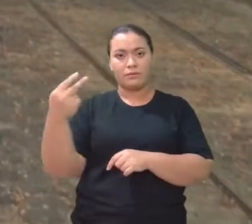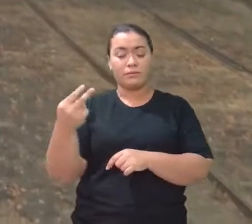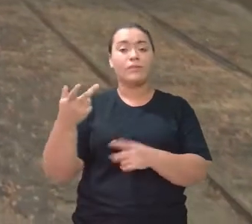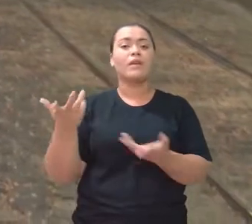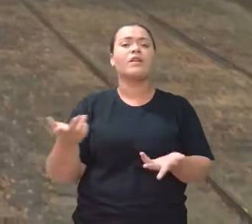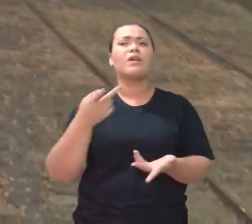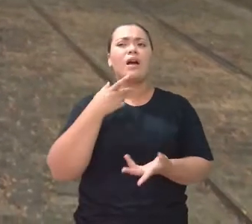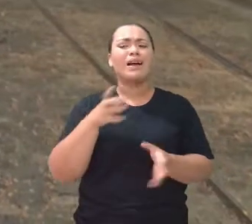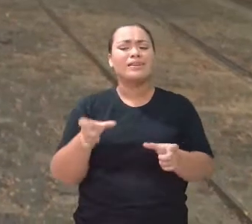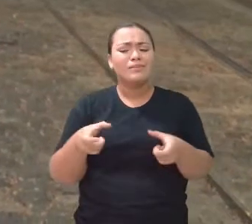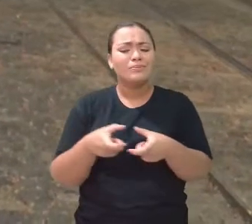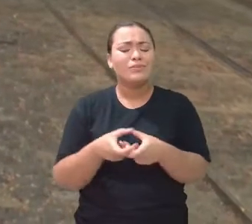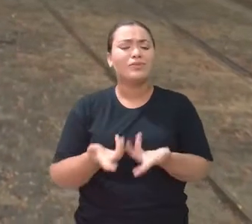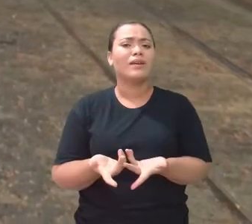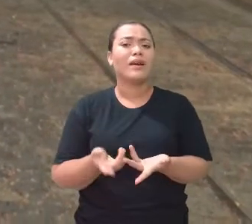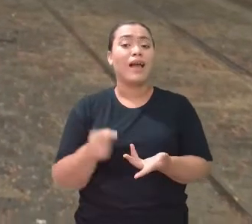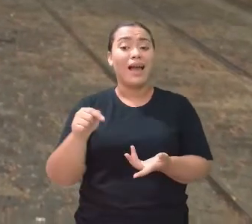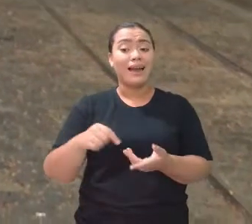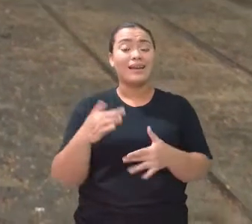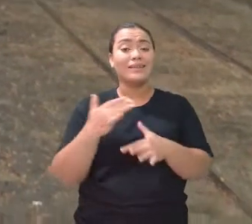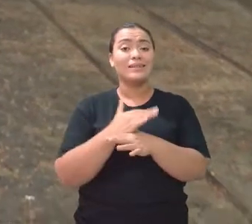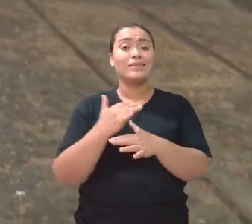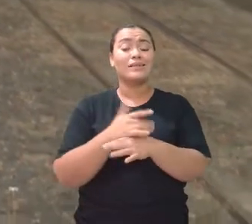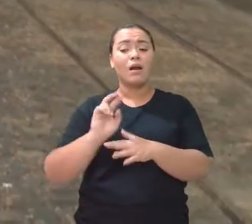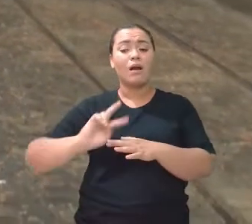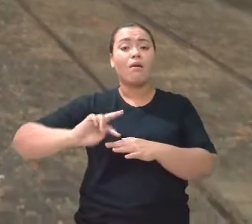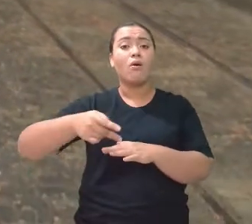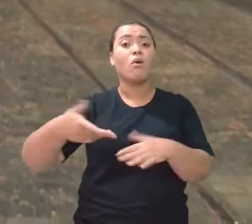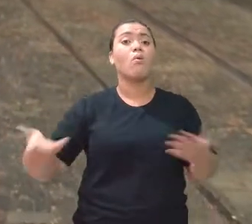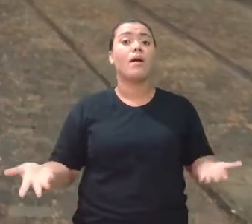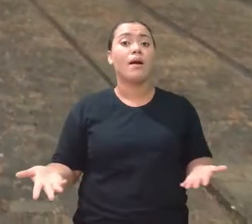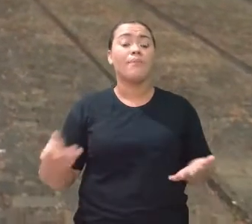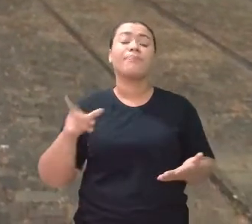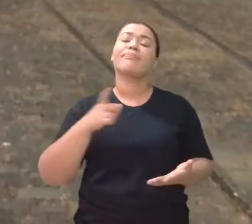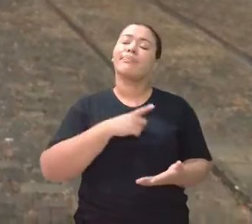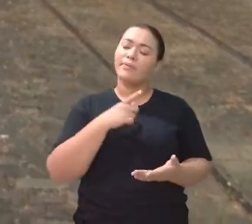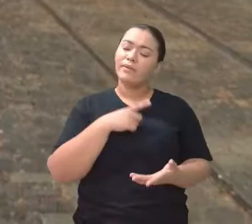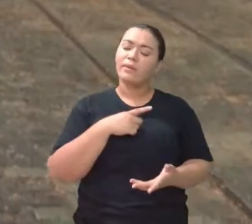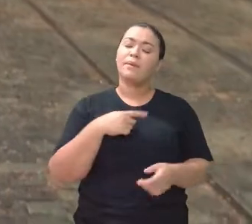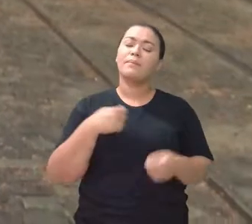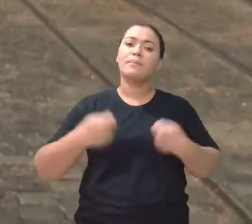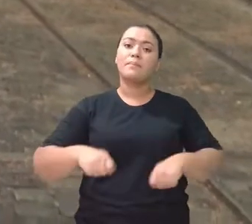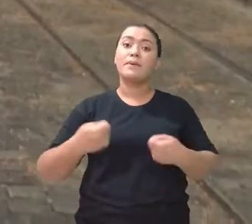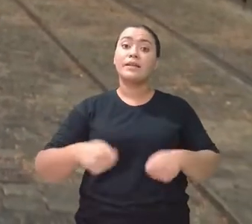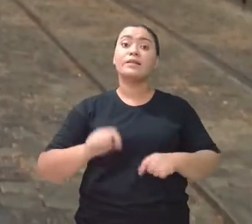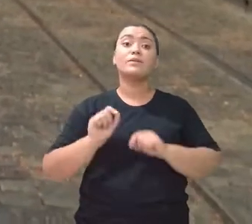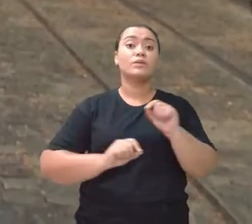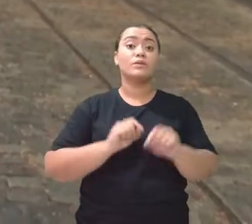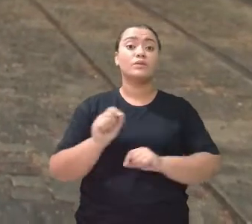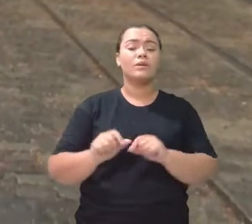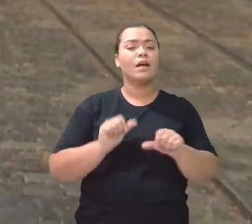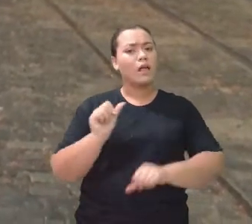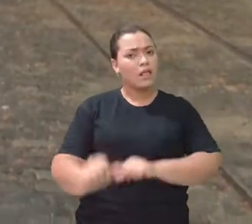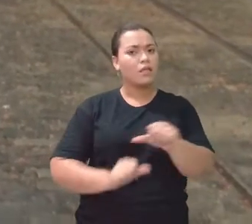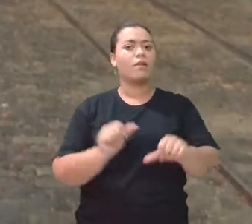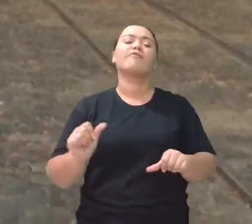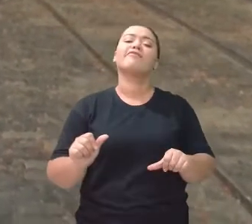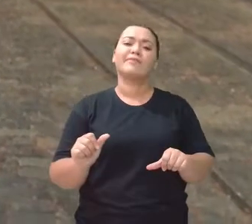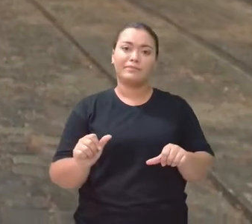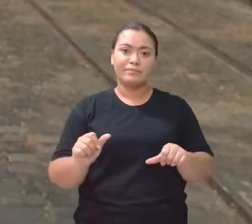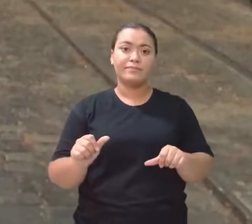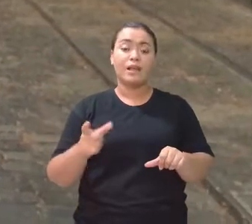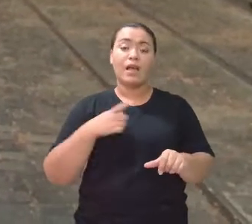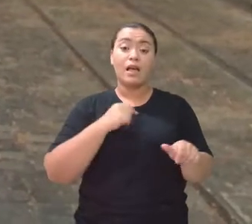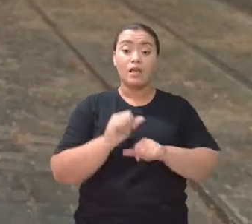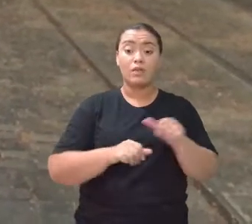a consequência disso para a nossa cidade? A consequência disso vai ser justamente uma necessidade de renovação, né? Uma renovação